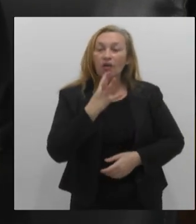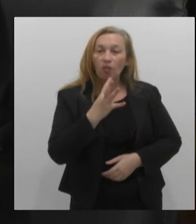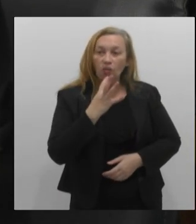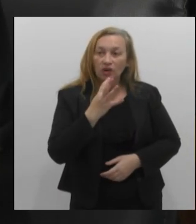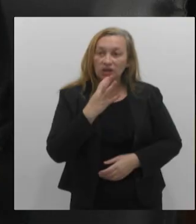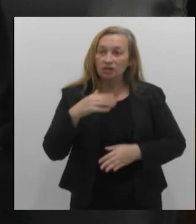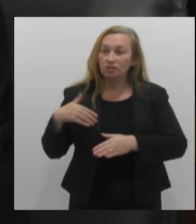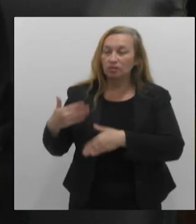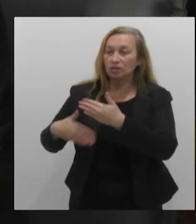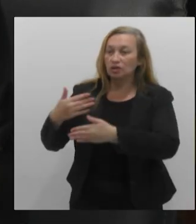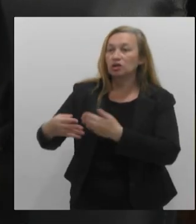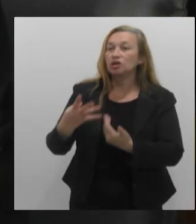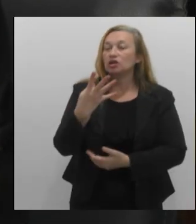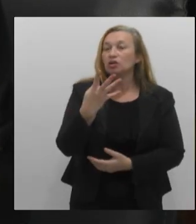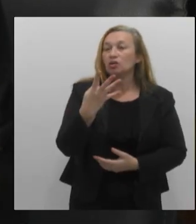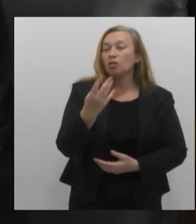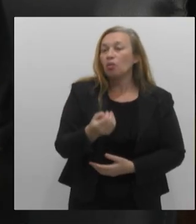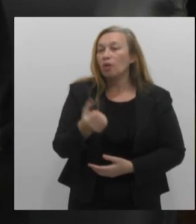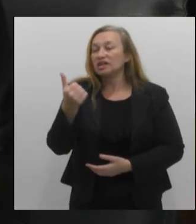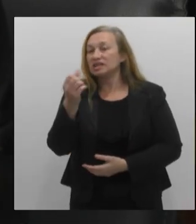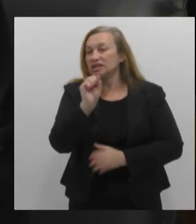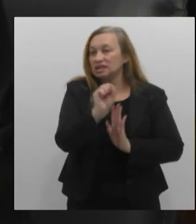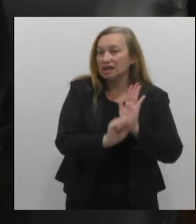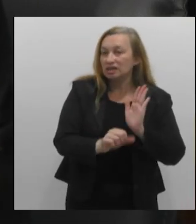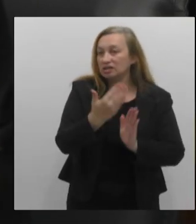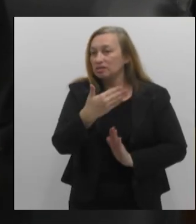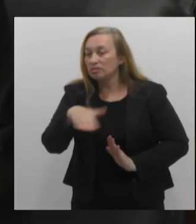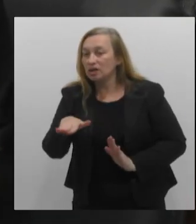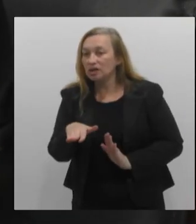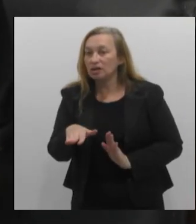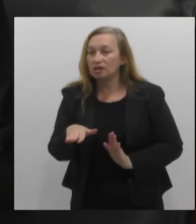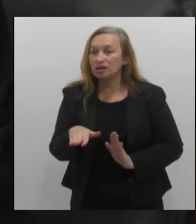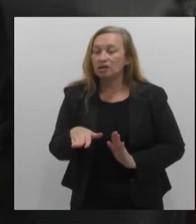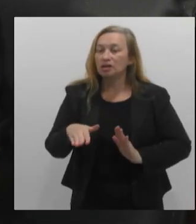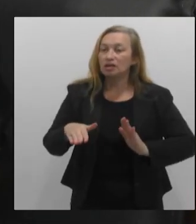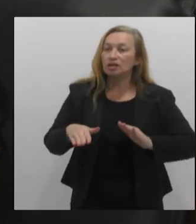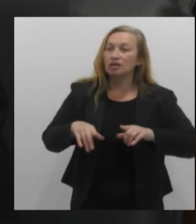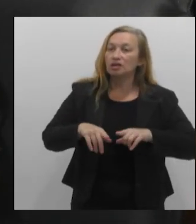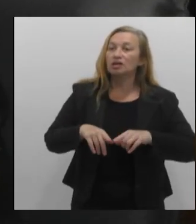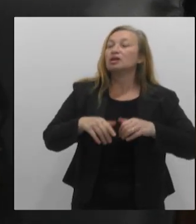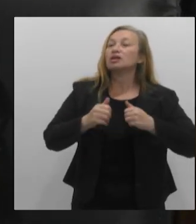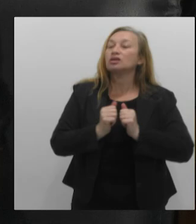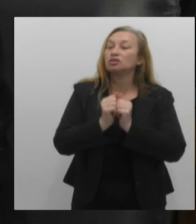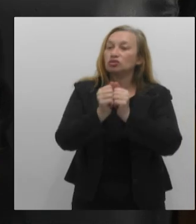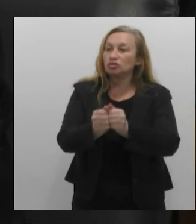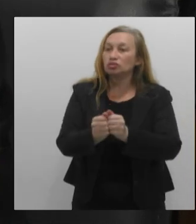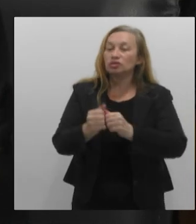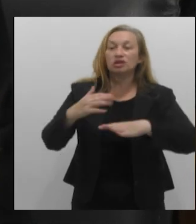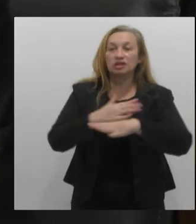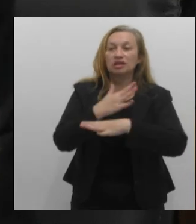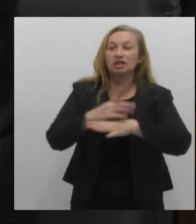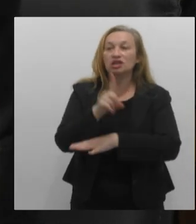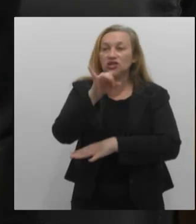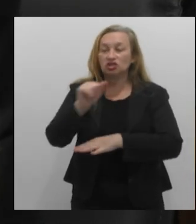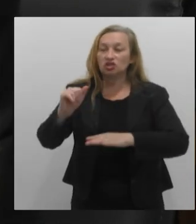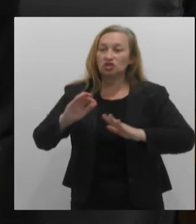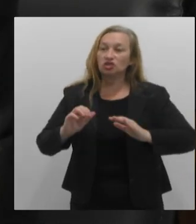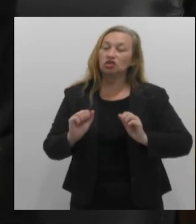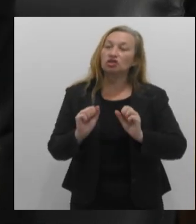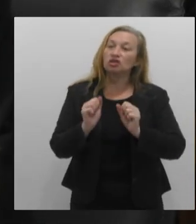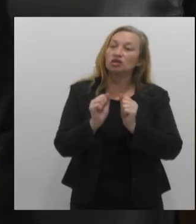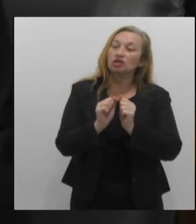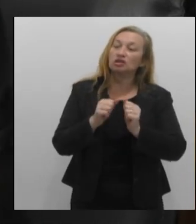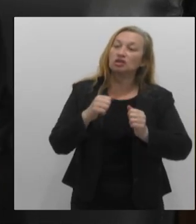que, ao longo de 4 séculos e meio, ela se fez companheira da história desta cidade em seus dias de glória e em suas horas